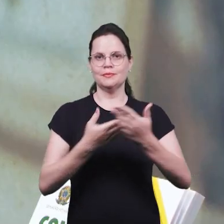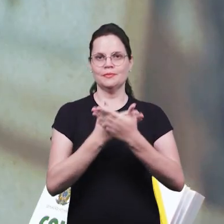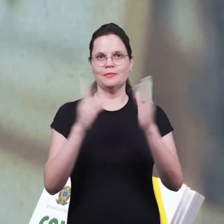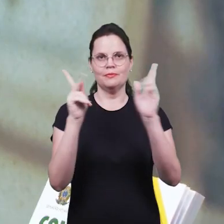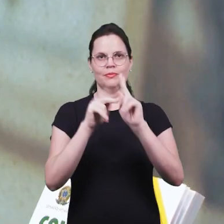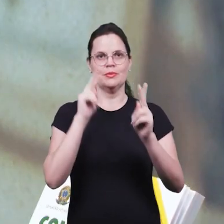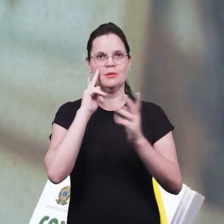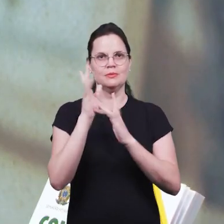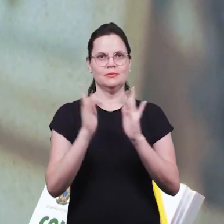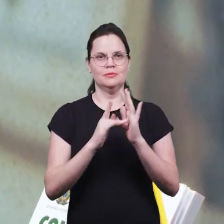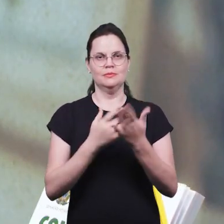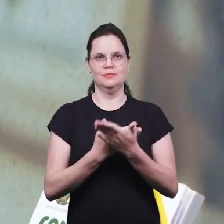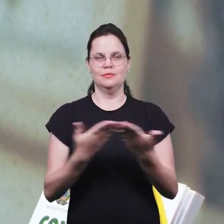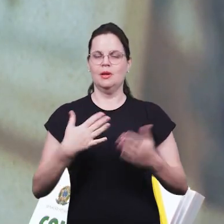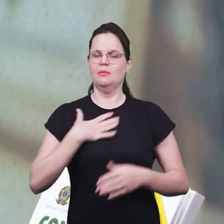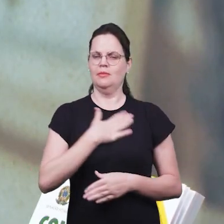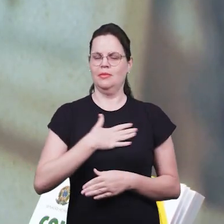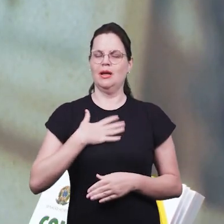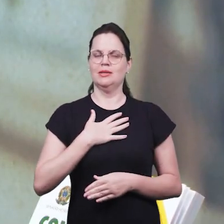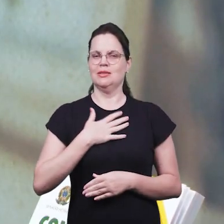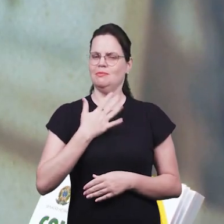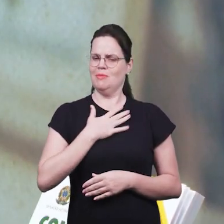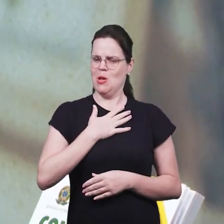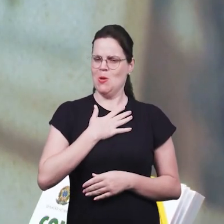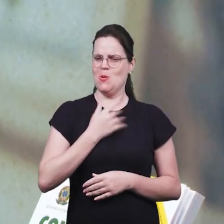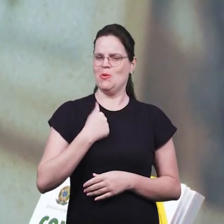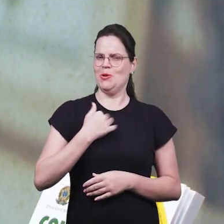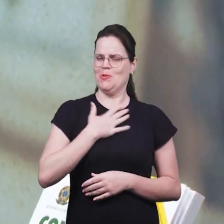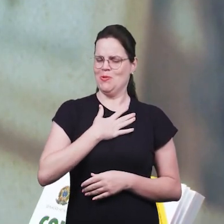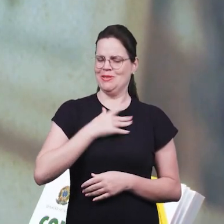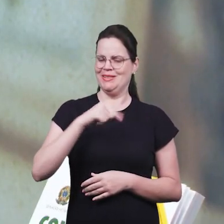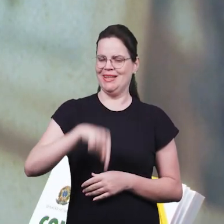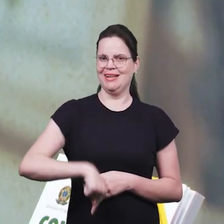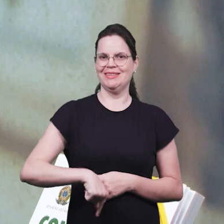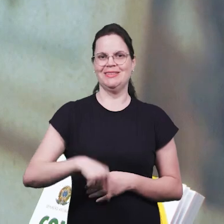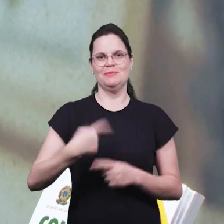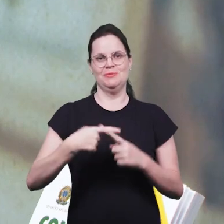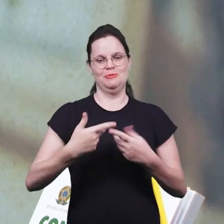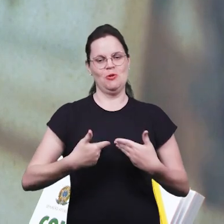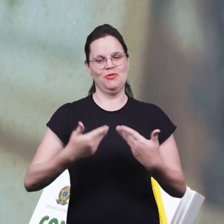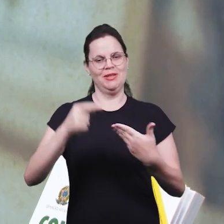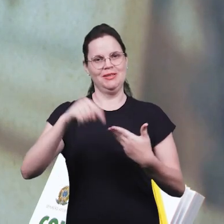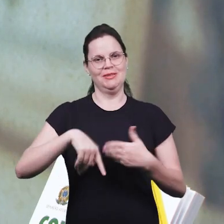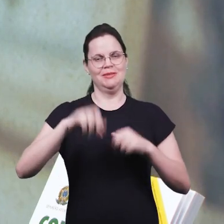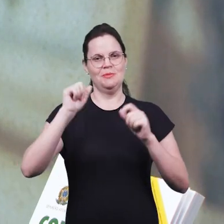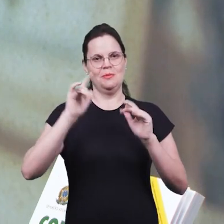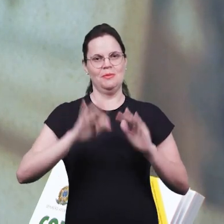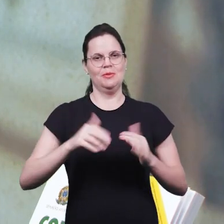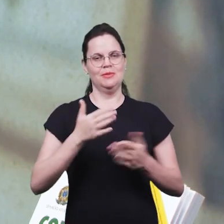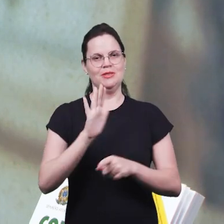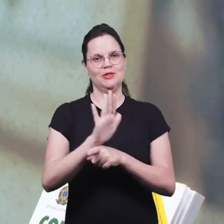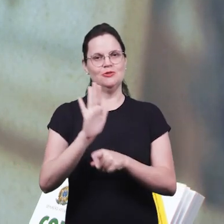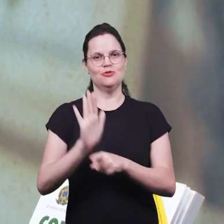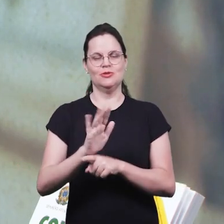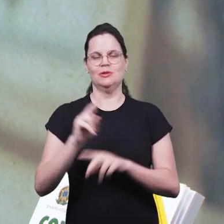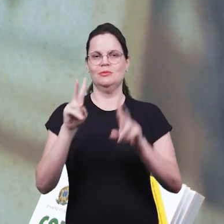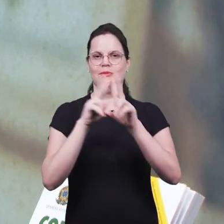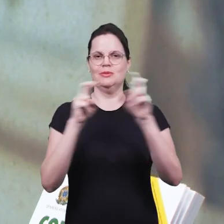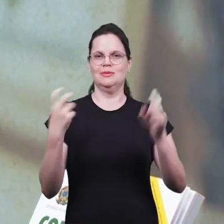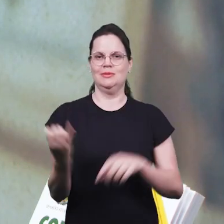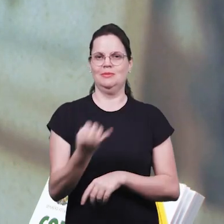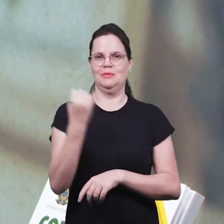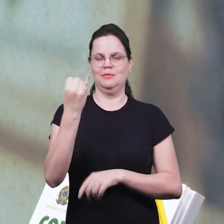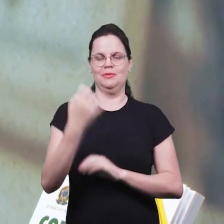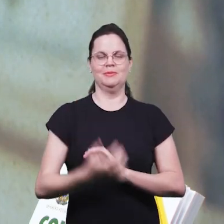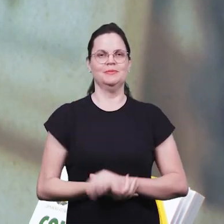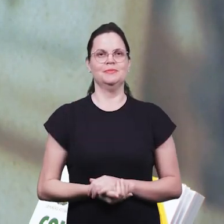com a paz do Senhor Jesus. O prazer é meu, doutor, por ter recebido essa bênção de estar podendo aqui contribuir com esse tema tão relevante para